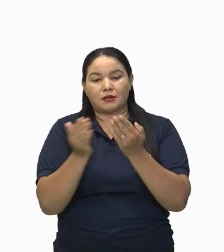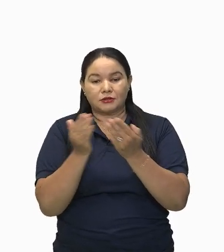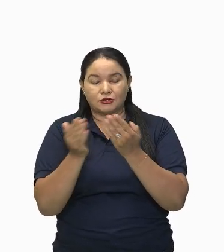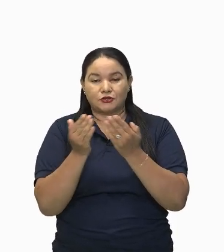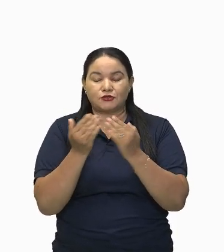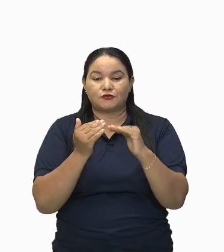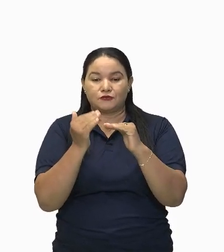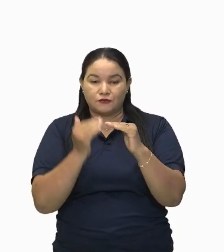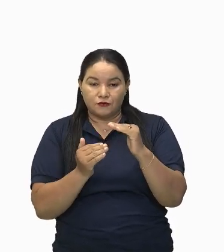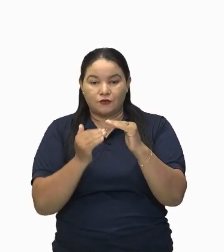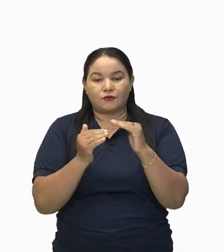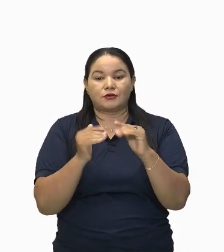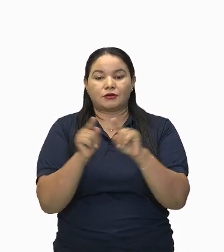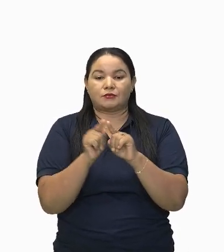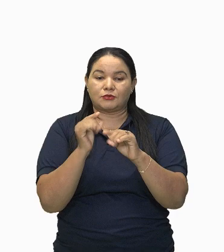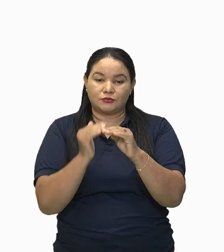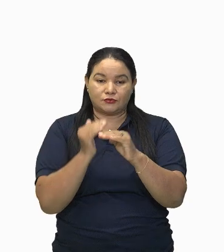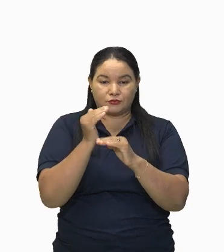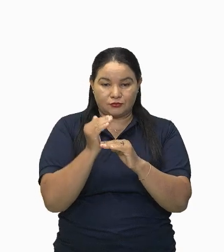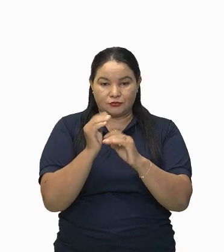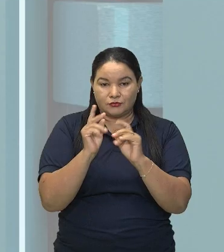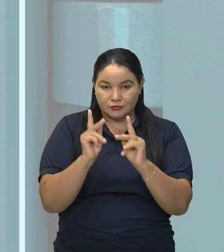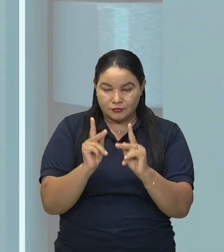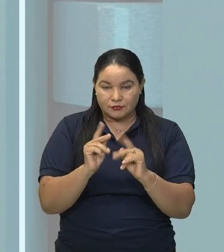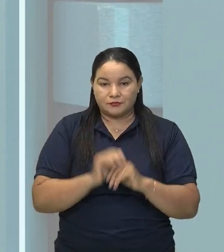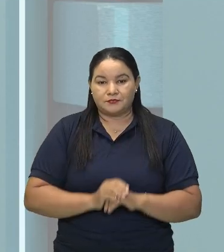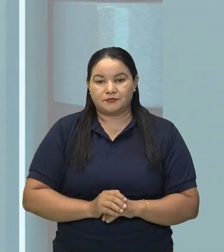de inferioridade e superioridade.